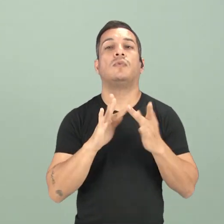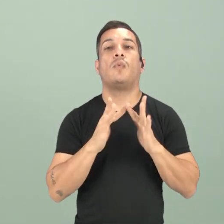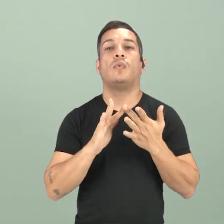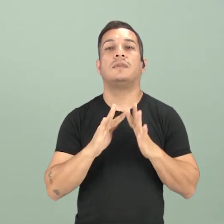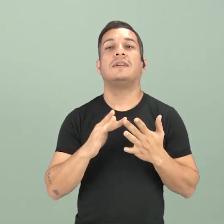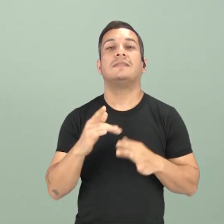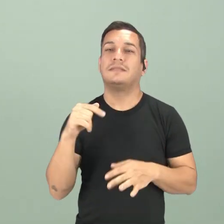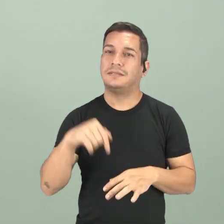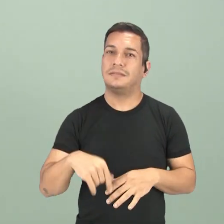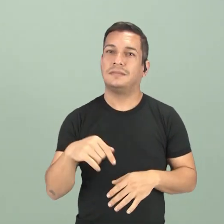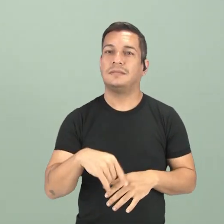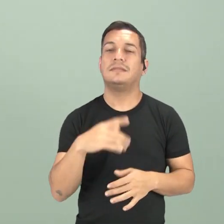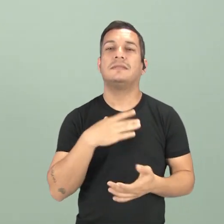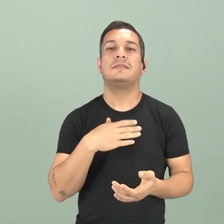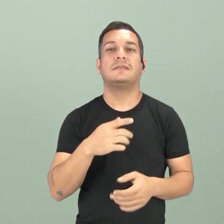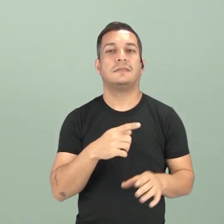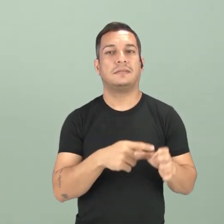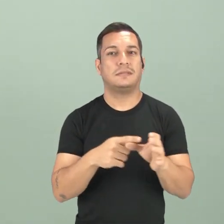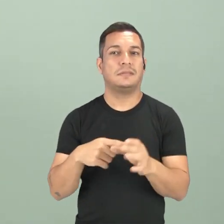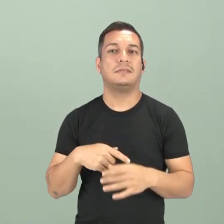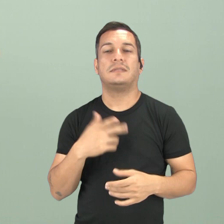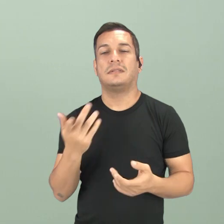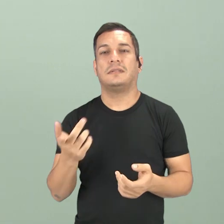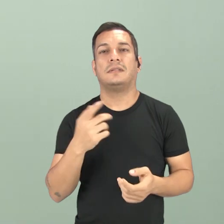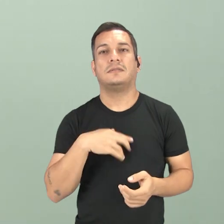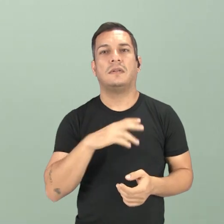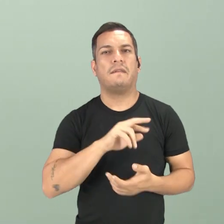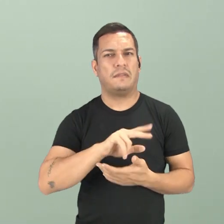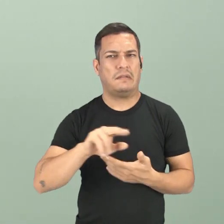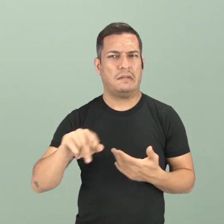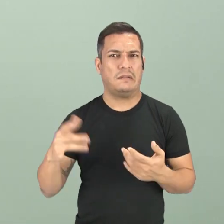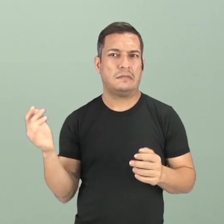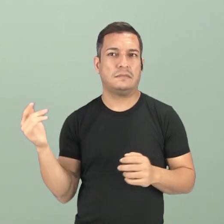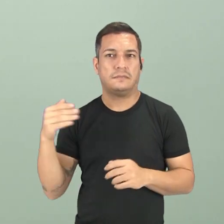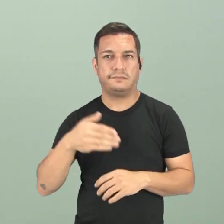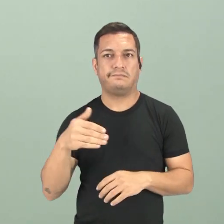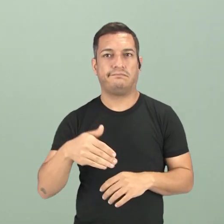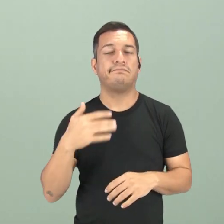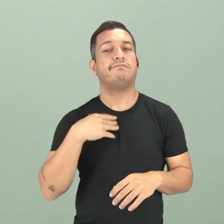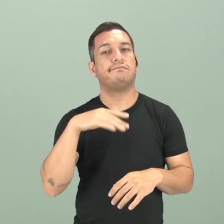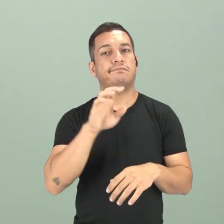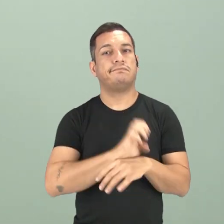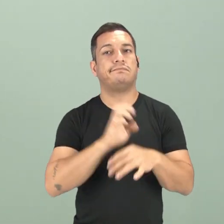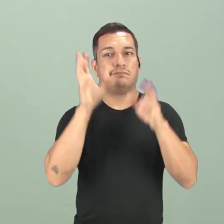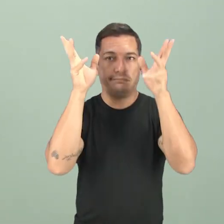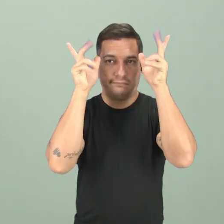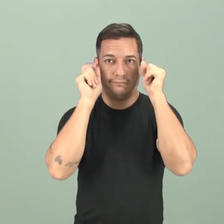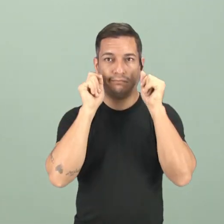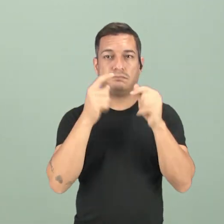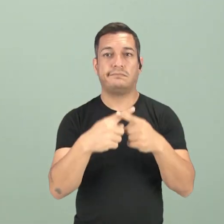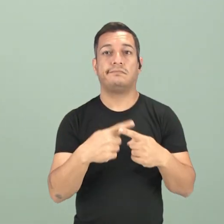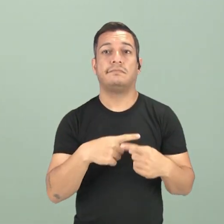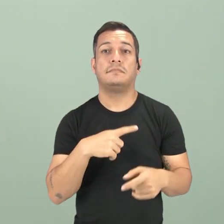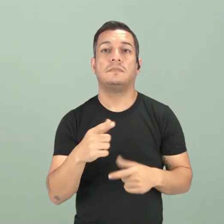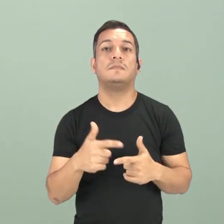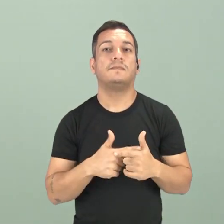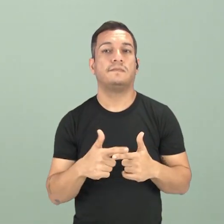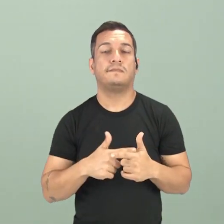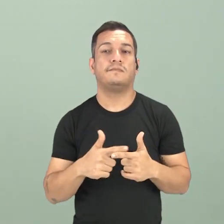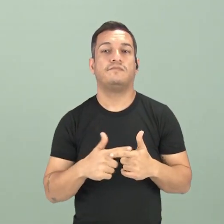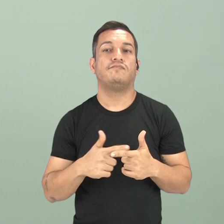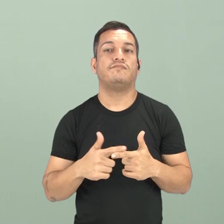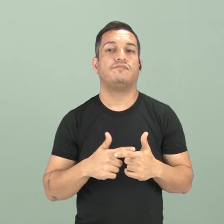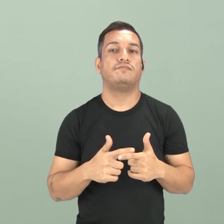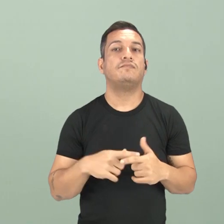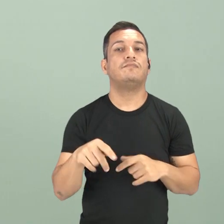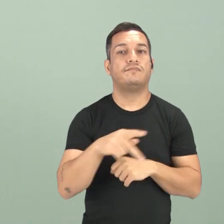com alguns deles, algumas centenas ou milhares que passaram pelo estado do Acre, porque estavam passando por um